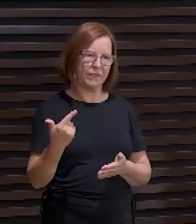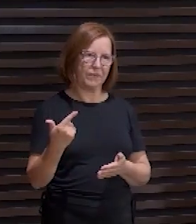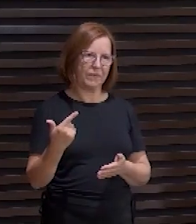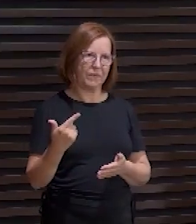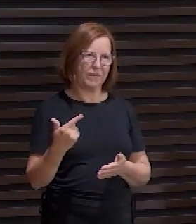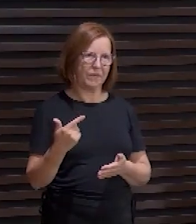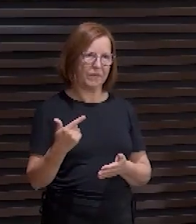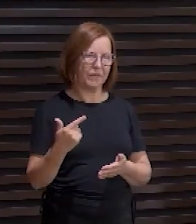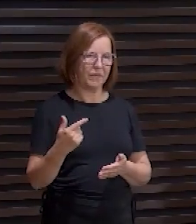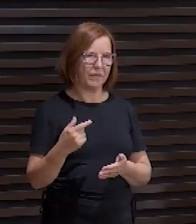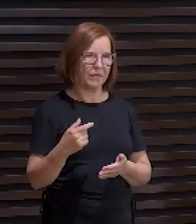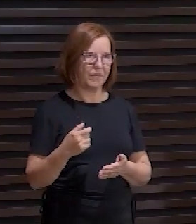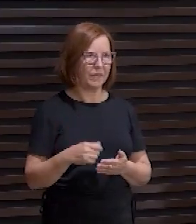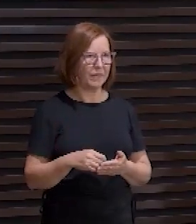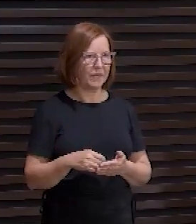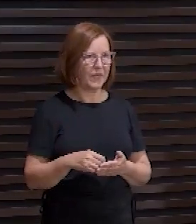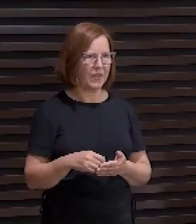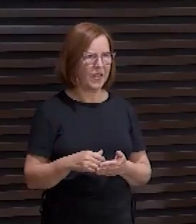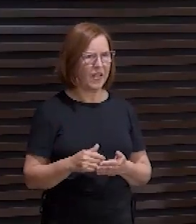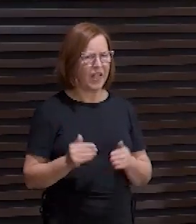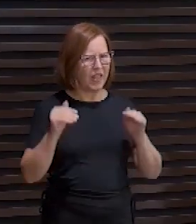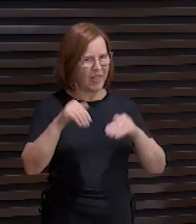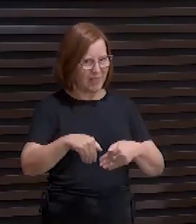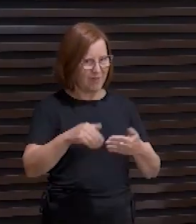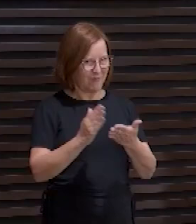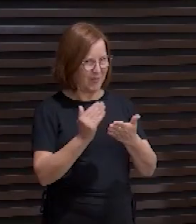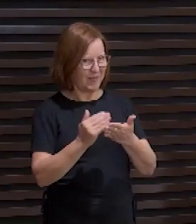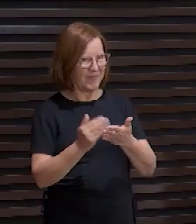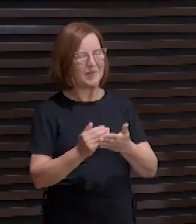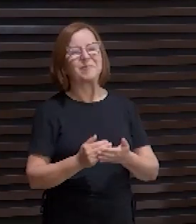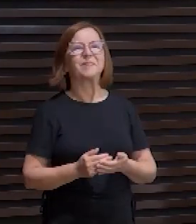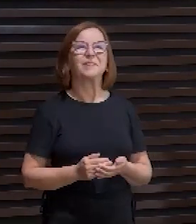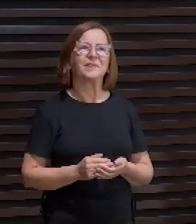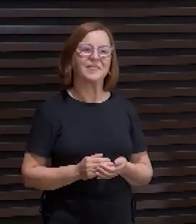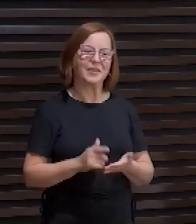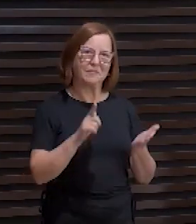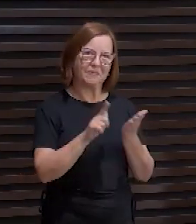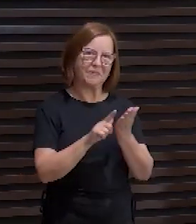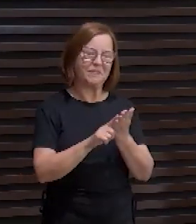com a Bíblia física, lá no finzinho, depois de Pedro.